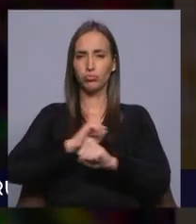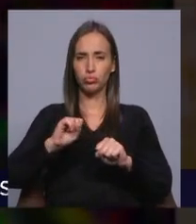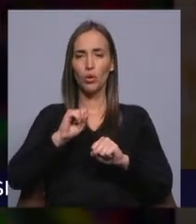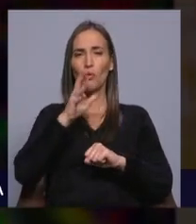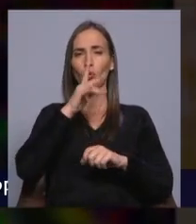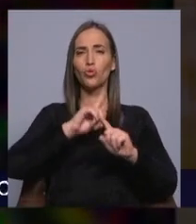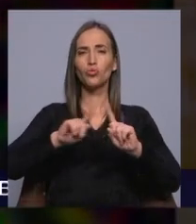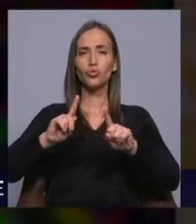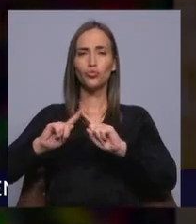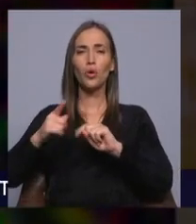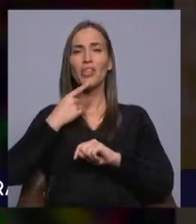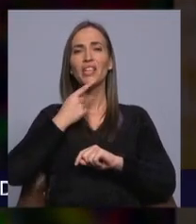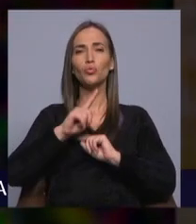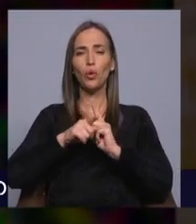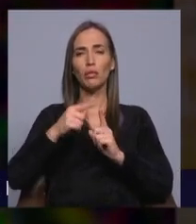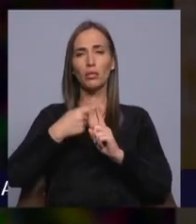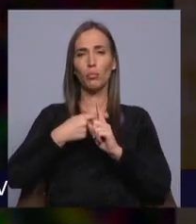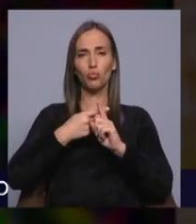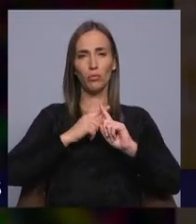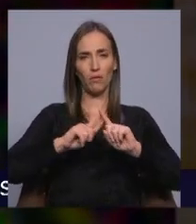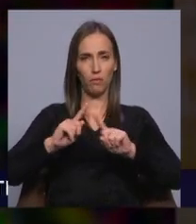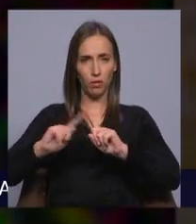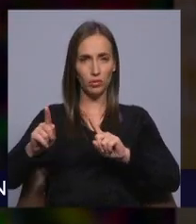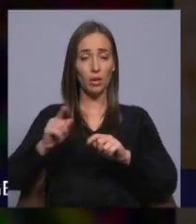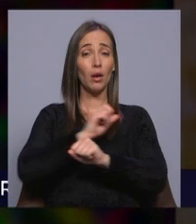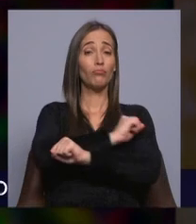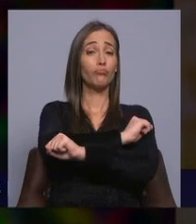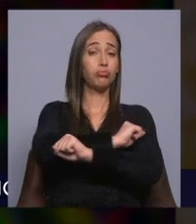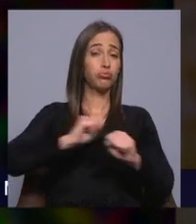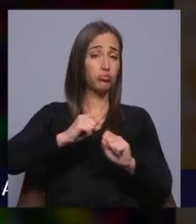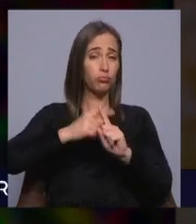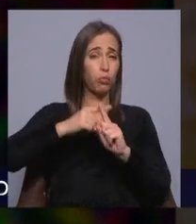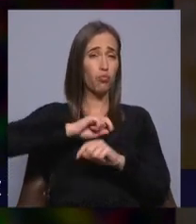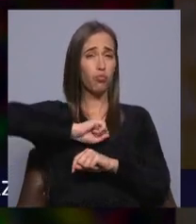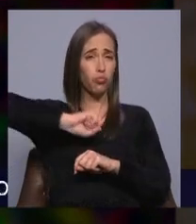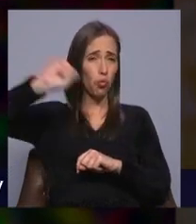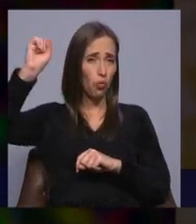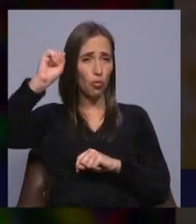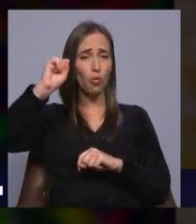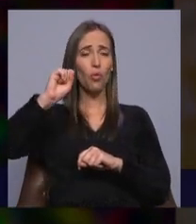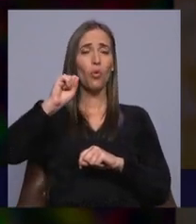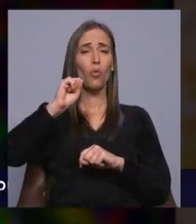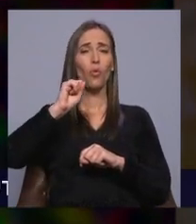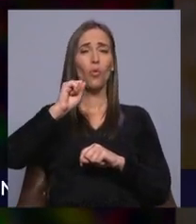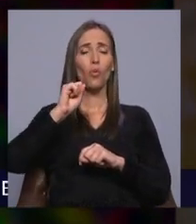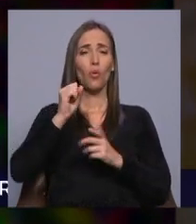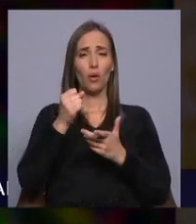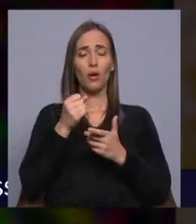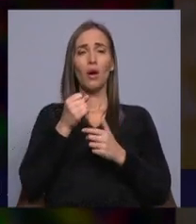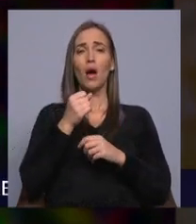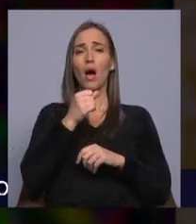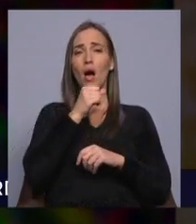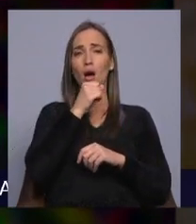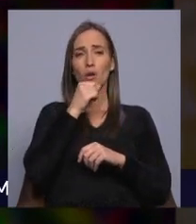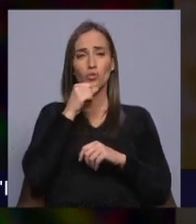diferentes quer dizer também temperaturas diferentes. Explode, temperaturas muito elevadas, cor azul. Ao contrário do que nós podemos